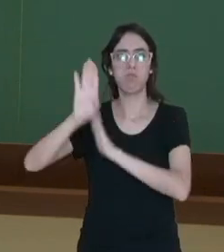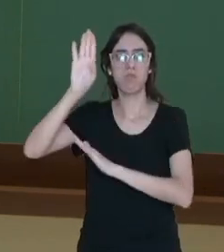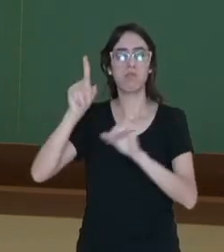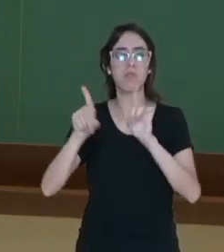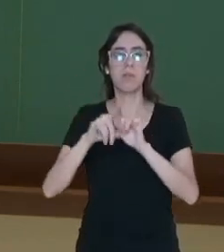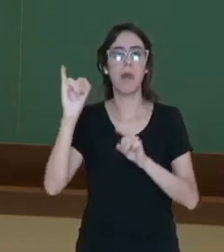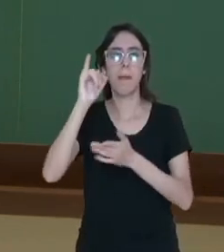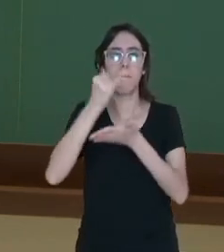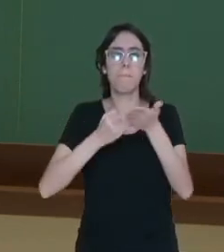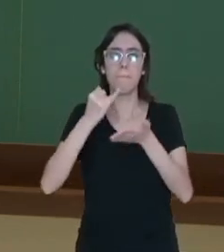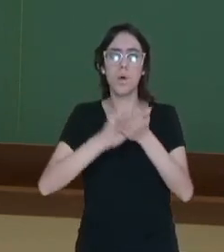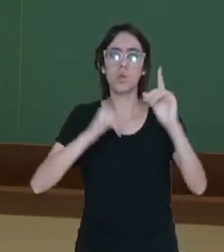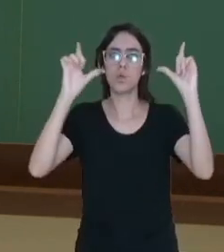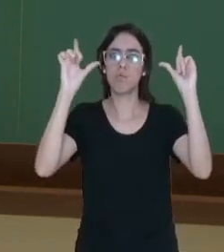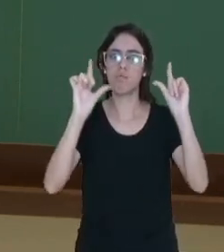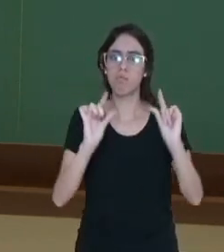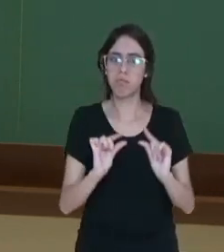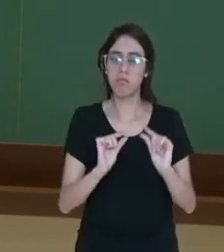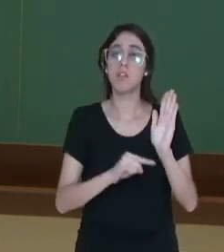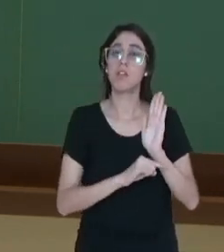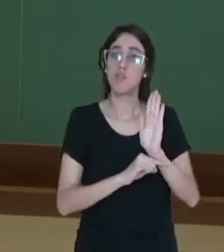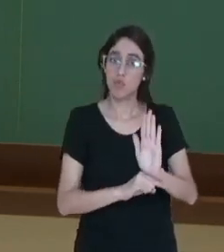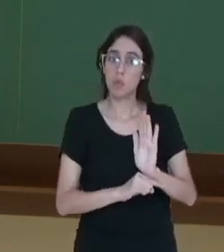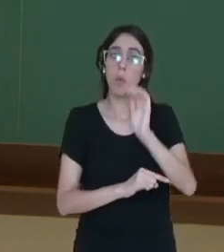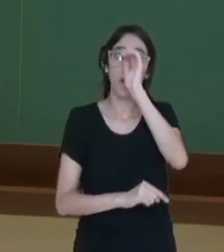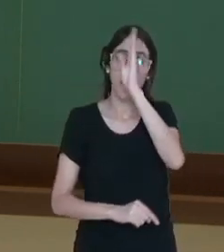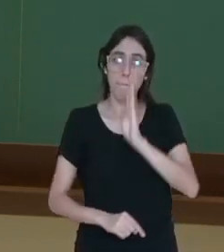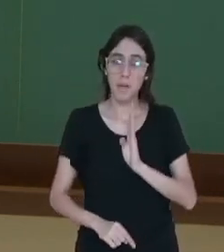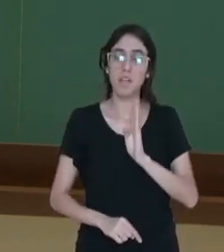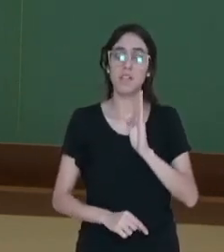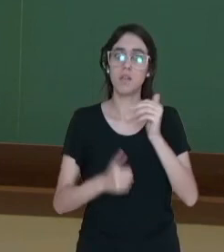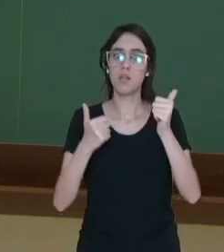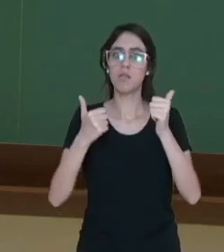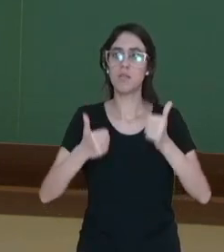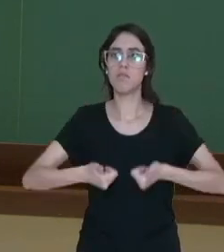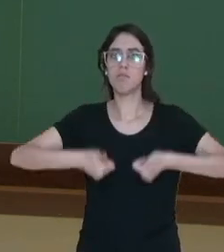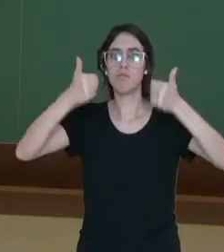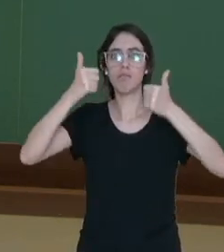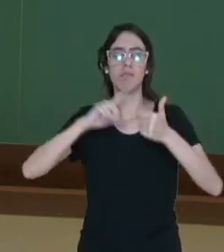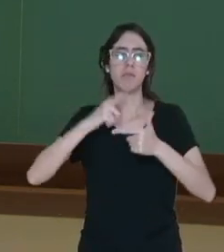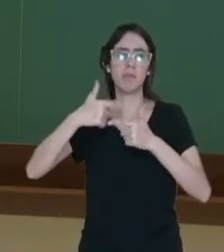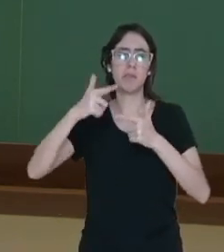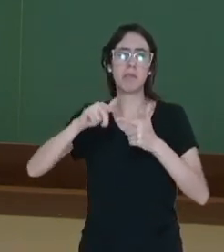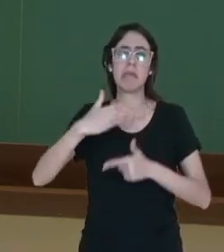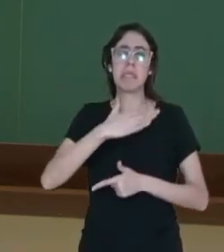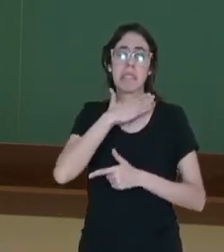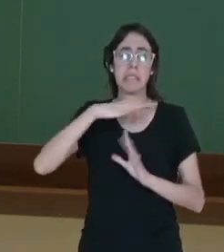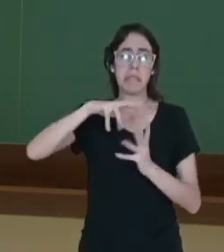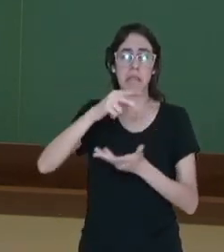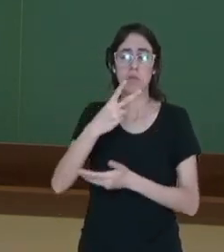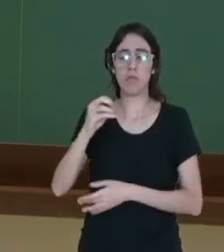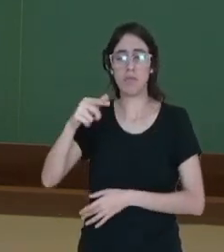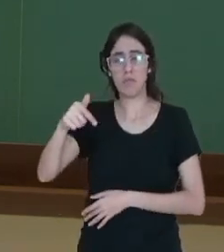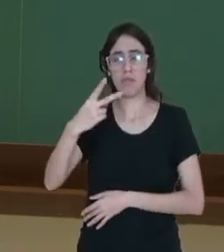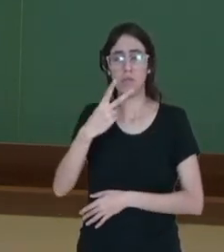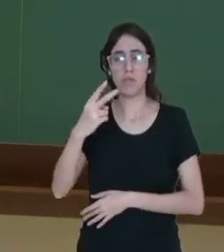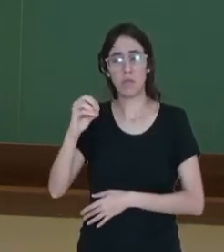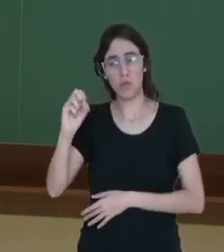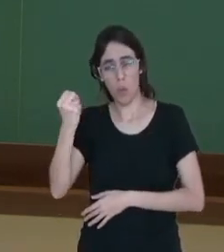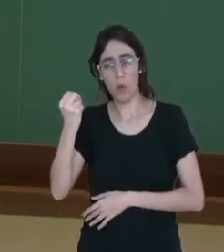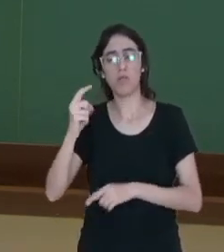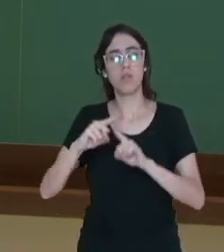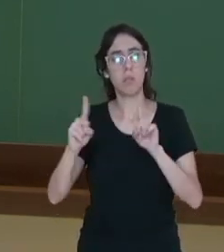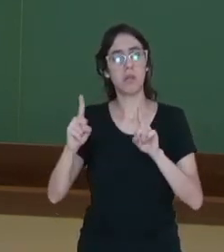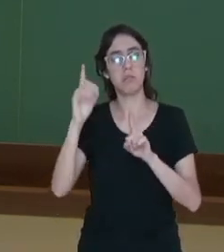dos impostos, ajudou o Brasil a enfrentar a crise mundial de 2007, 2008, sendo o país pouco afetado